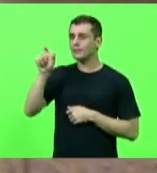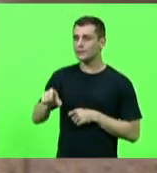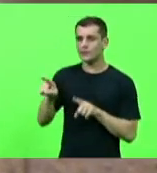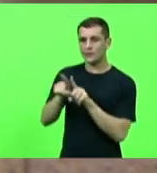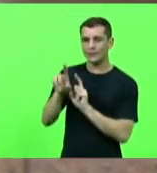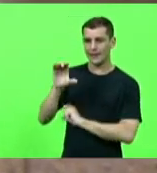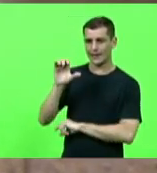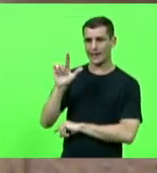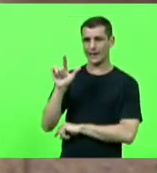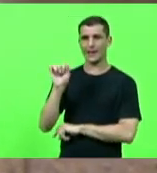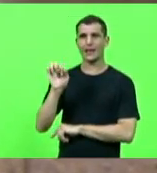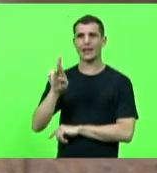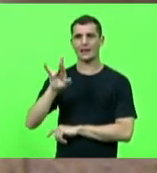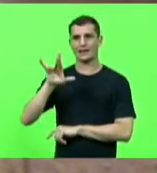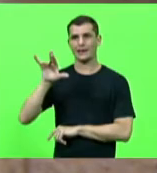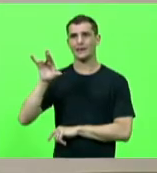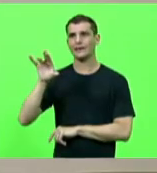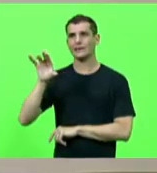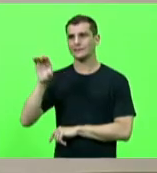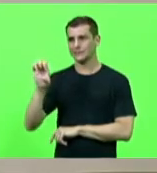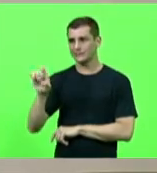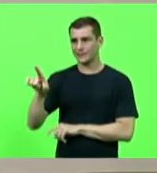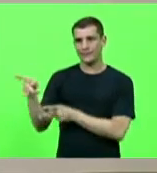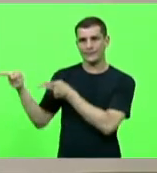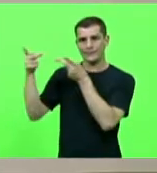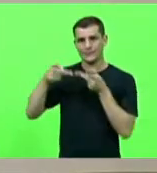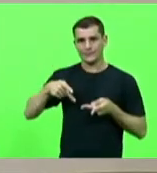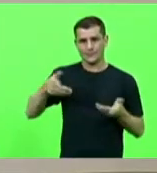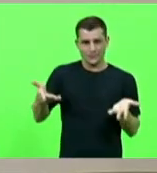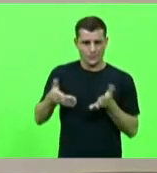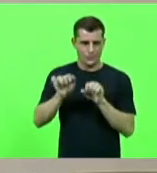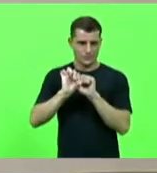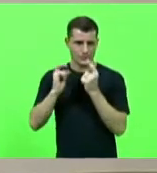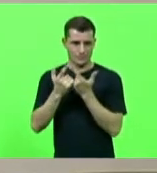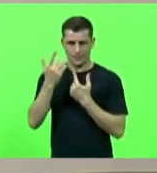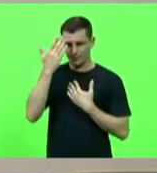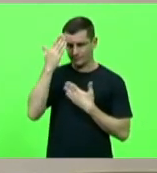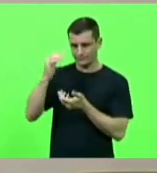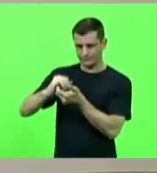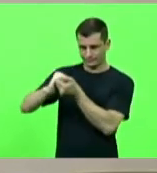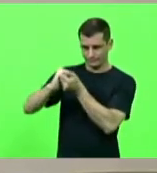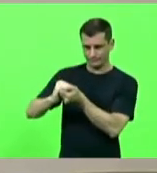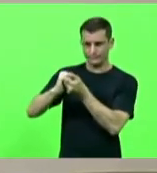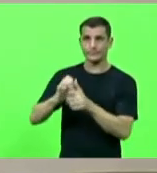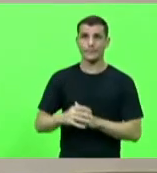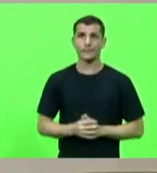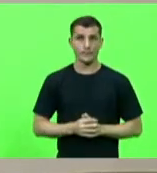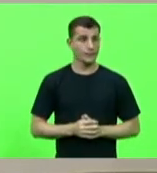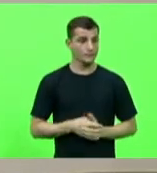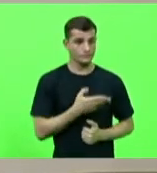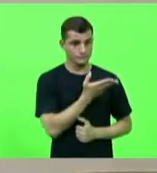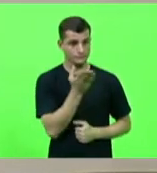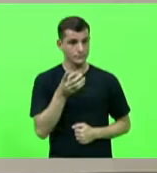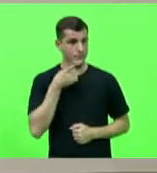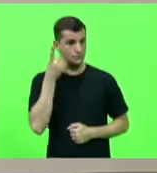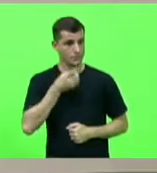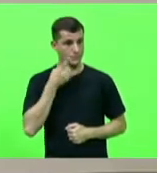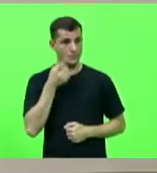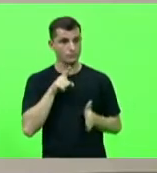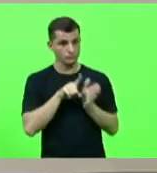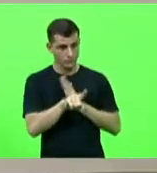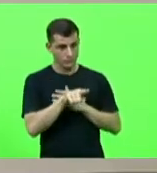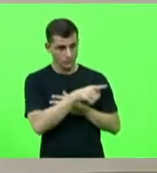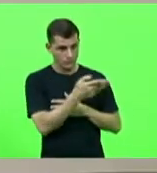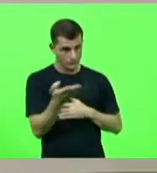Seja bem-vinda. Obrigado, senhor presidente. Obrigado, deputado Milton Alves. Consulto, senhores deputados, se todos exerceram o seu direito de voto.